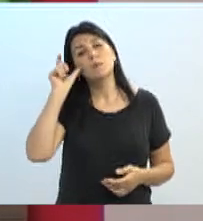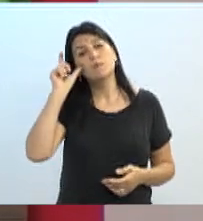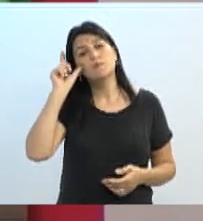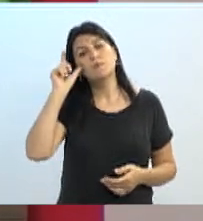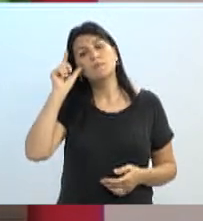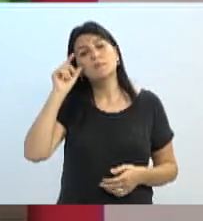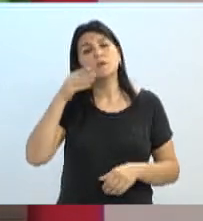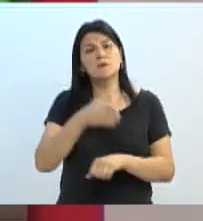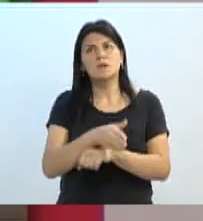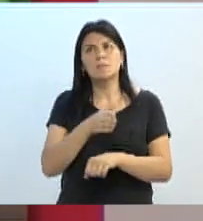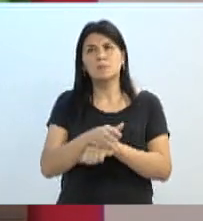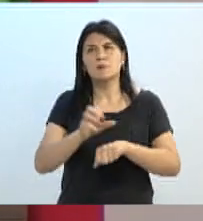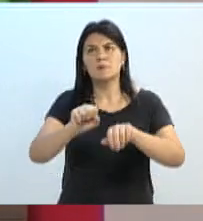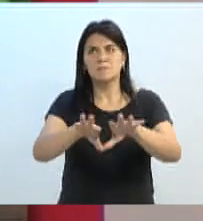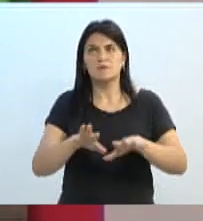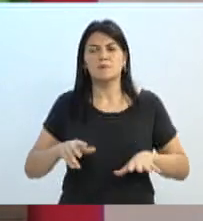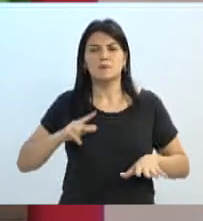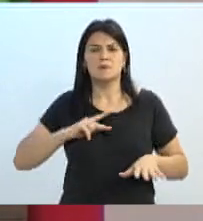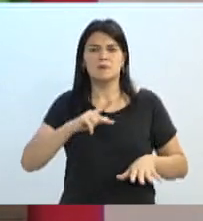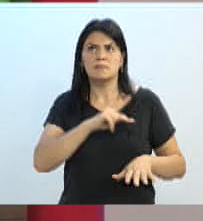na audiência pública.